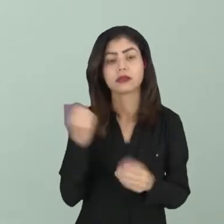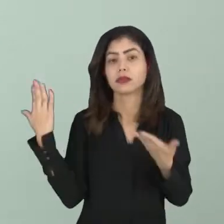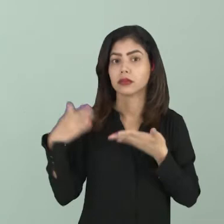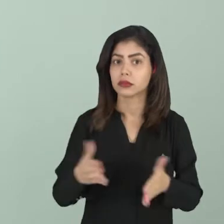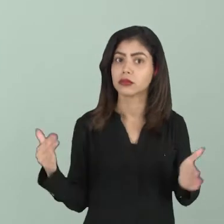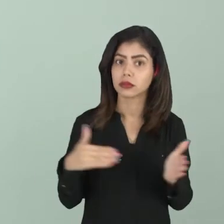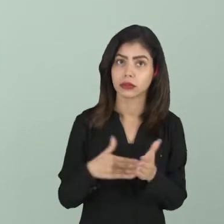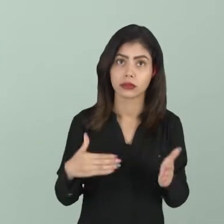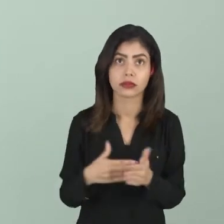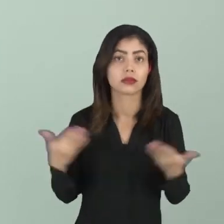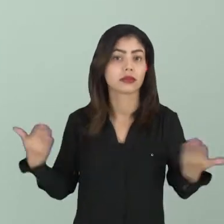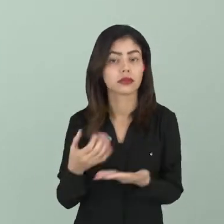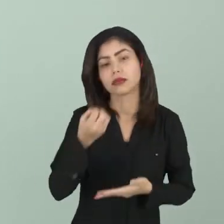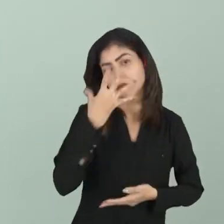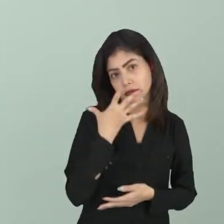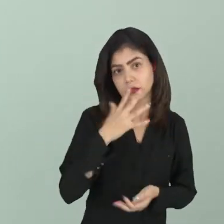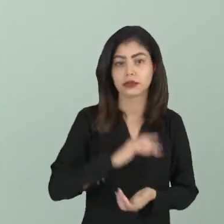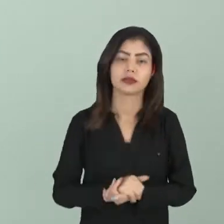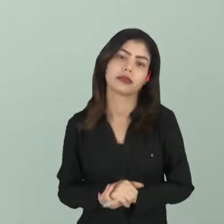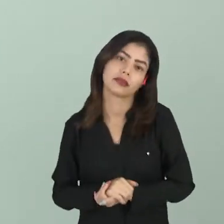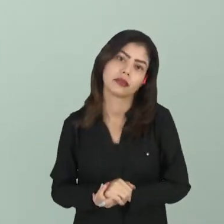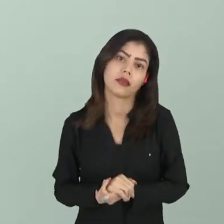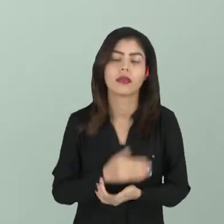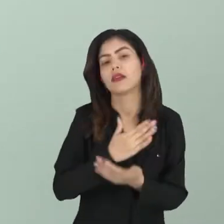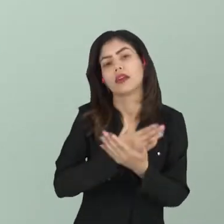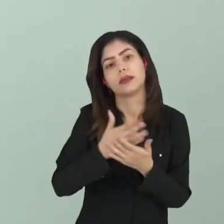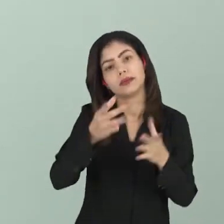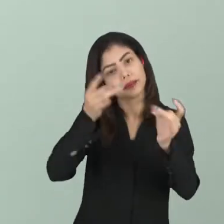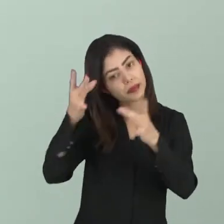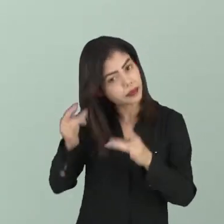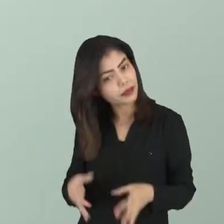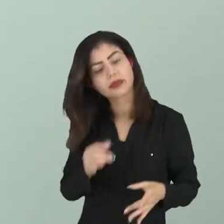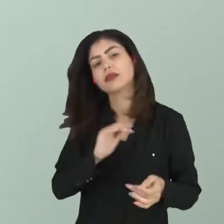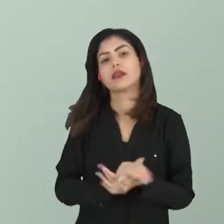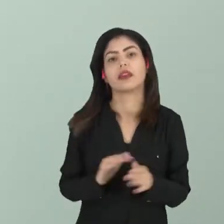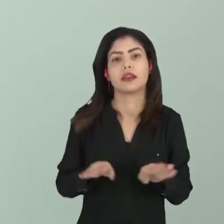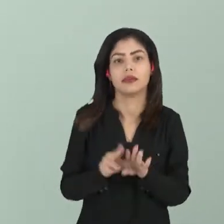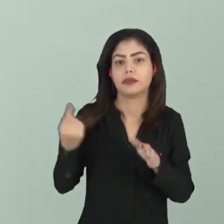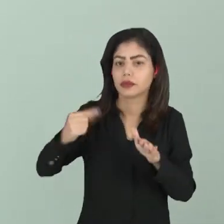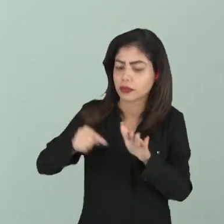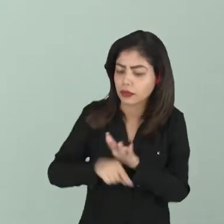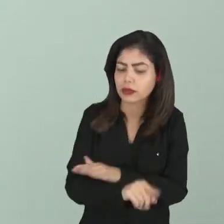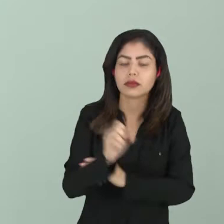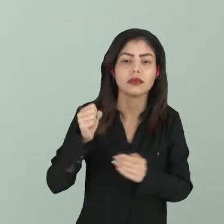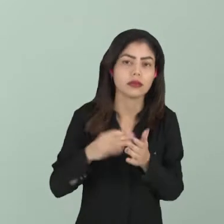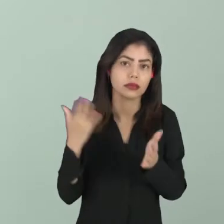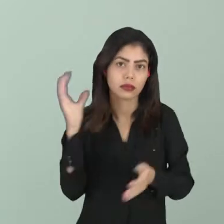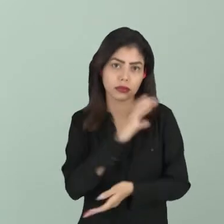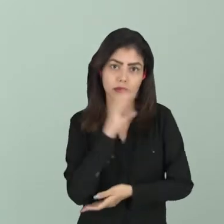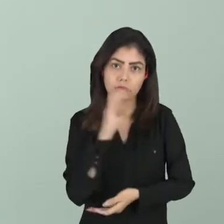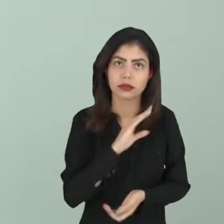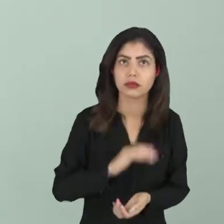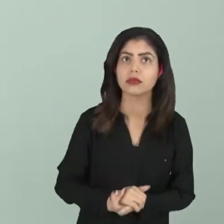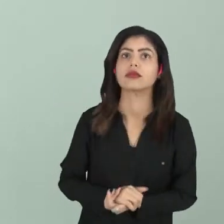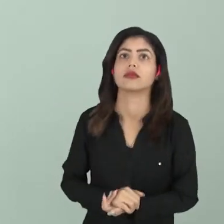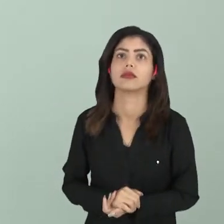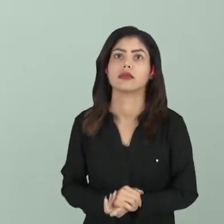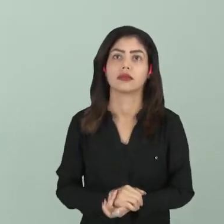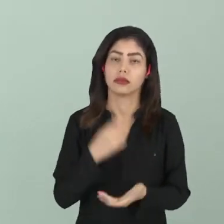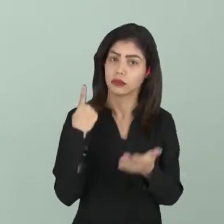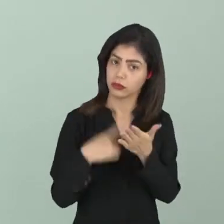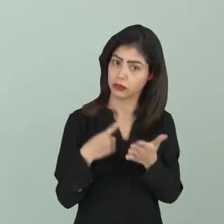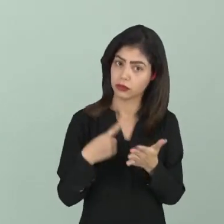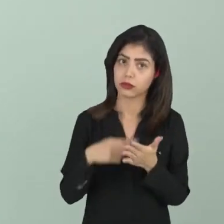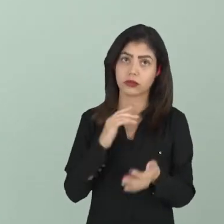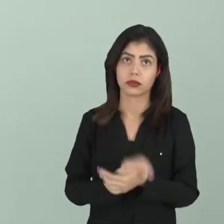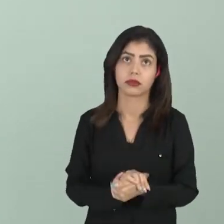gente chegar na primeira máquina fotográfica que foi comercializada e difundida muito rapidamente com a ajuda do marketing